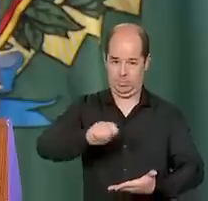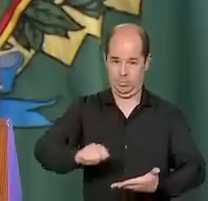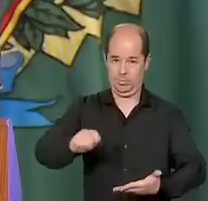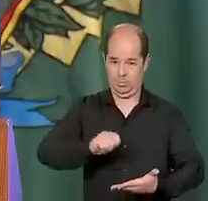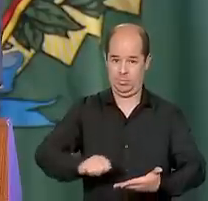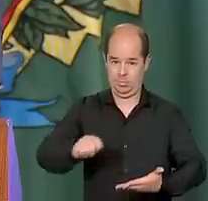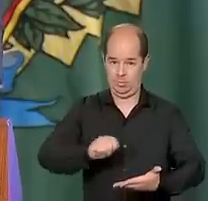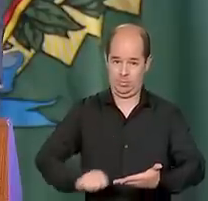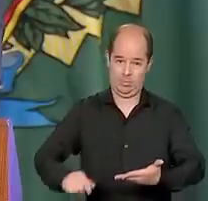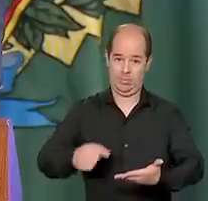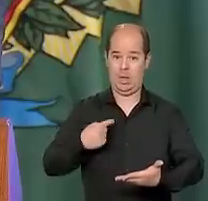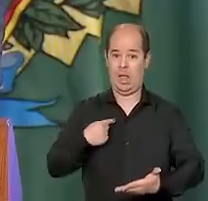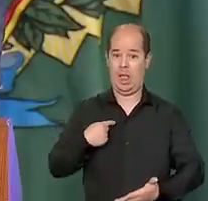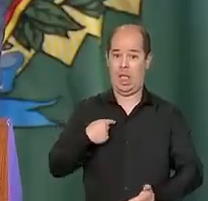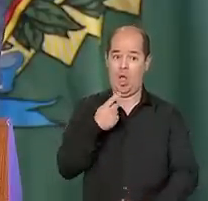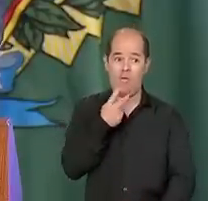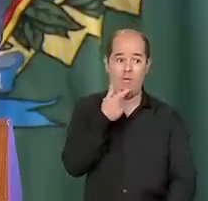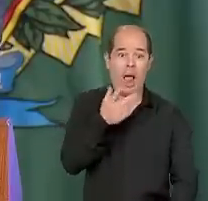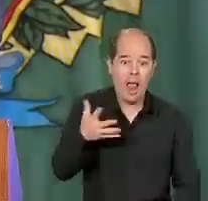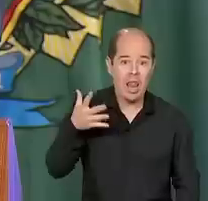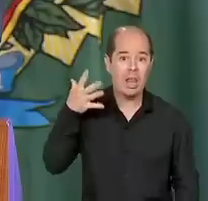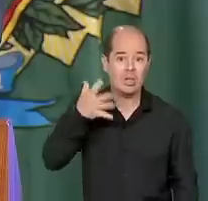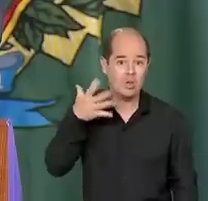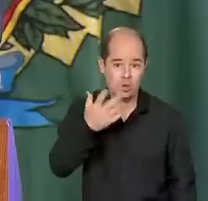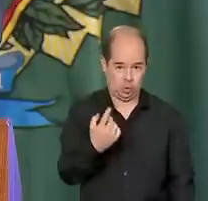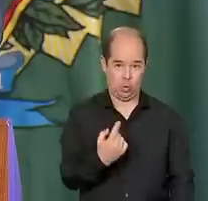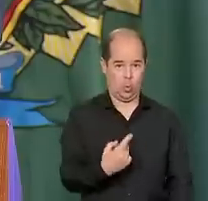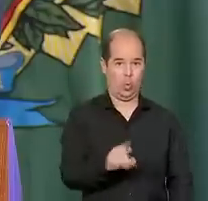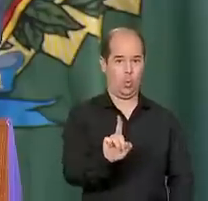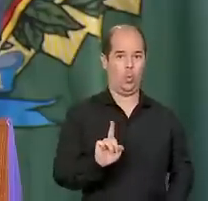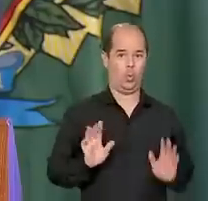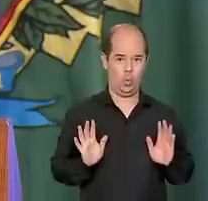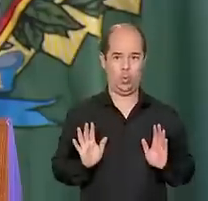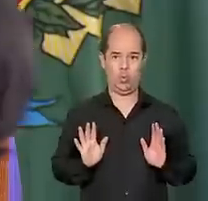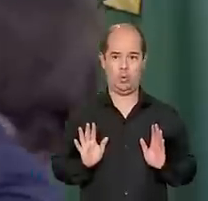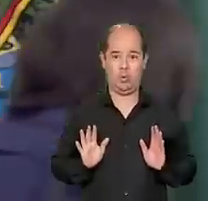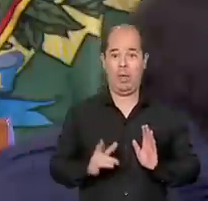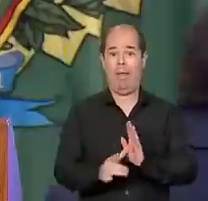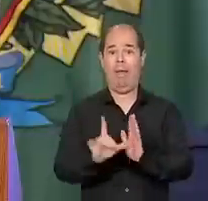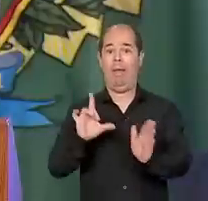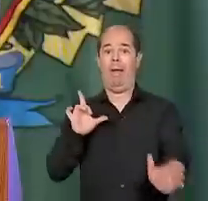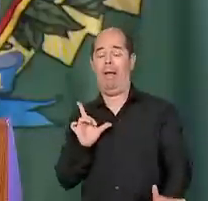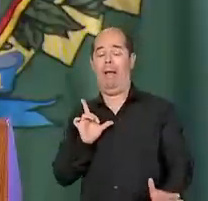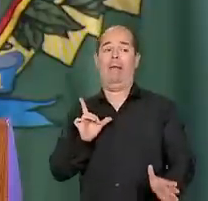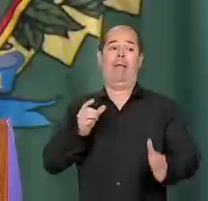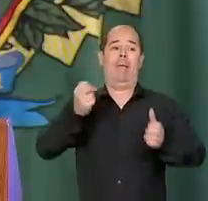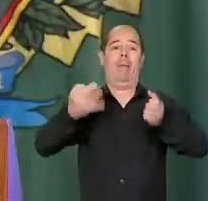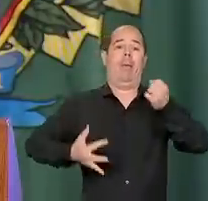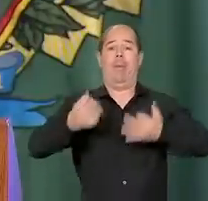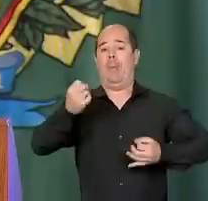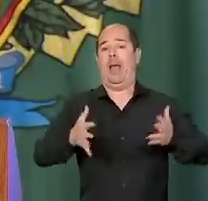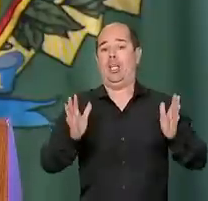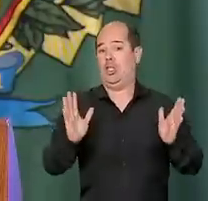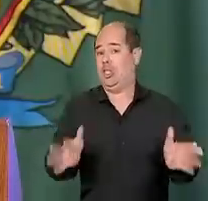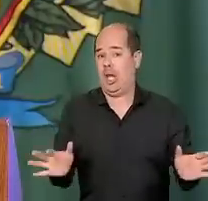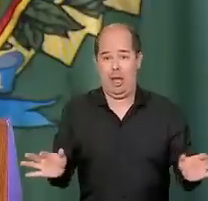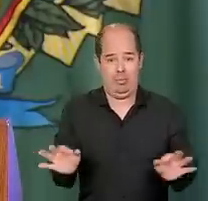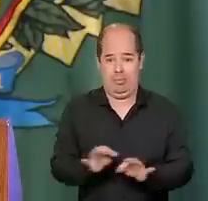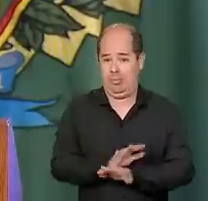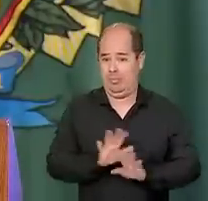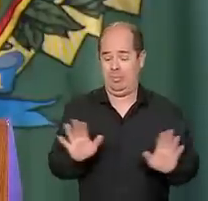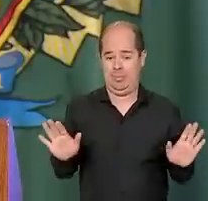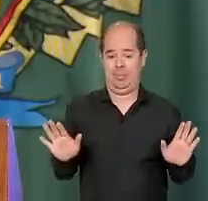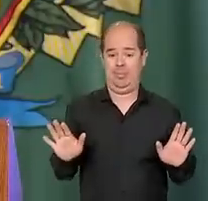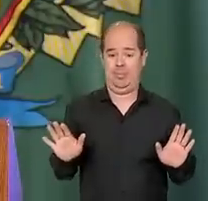último a falar, tudo que você escreveu já foi falado antes. Ou eu tomo